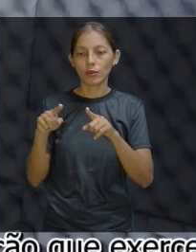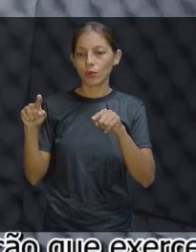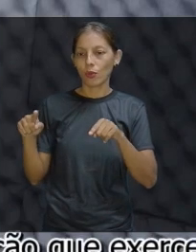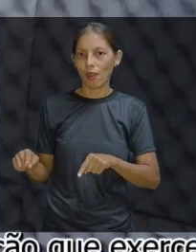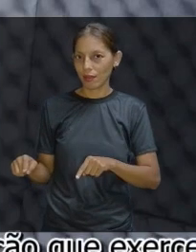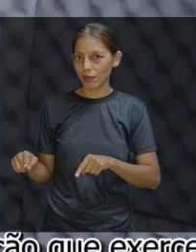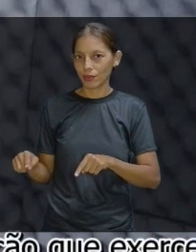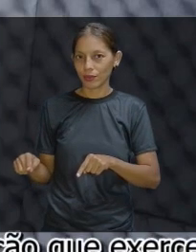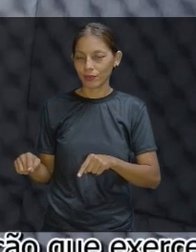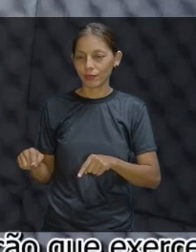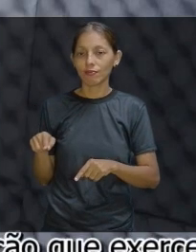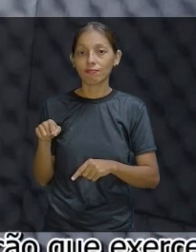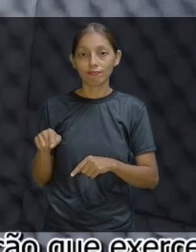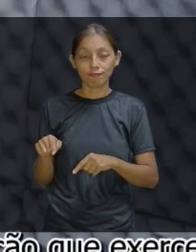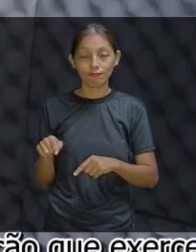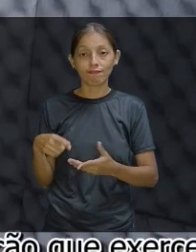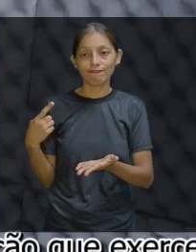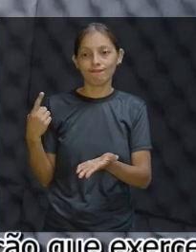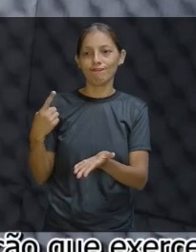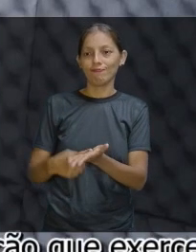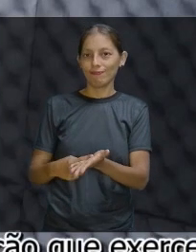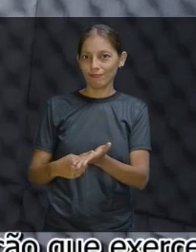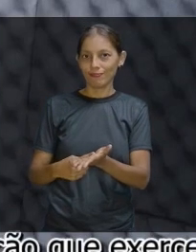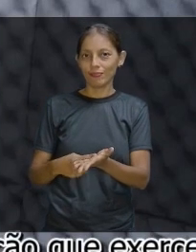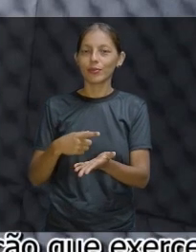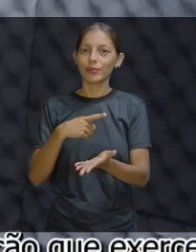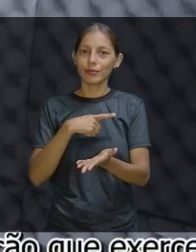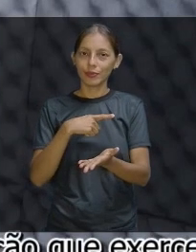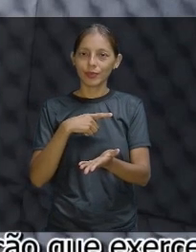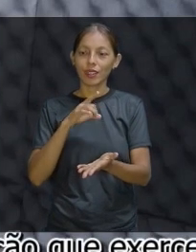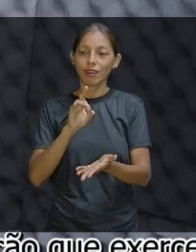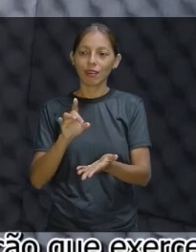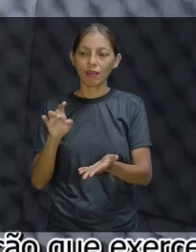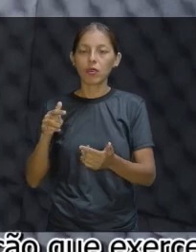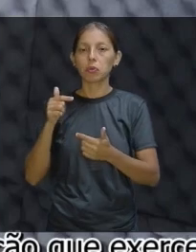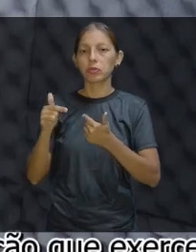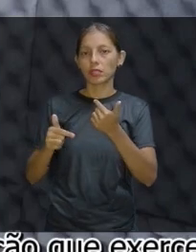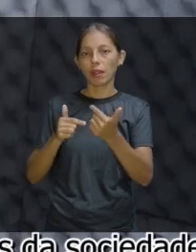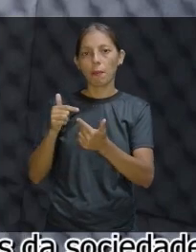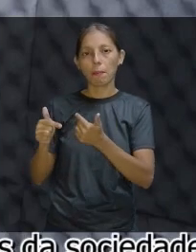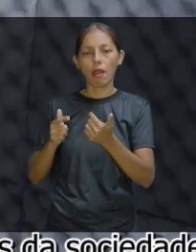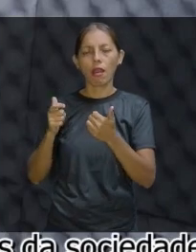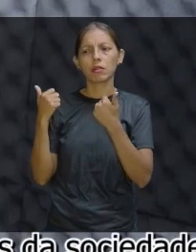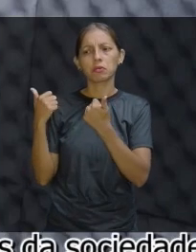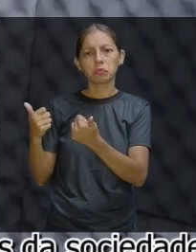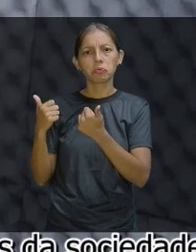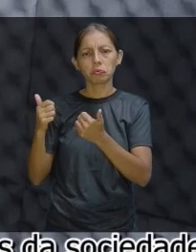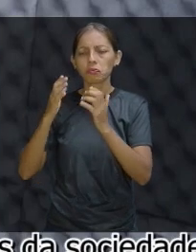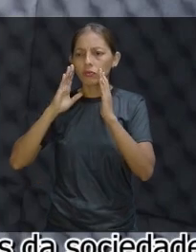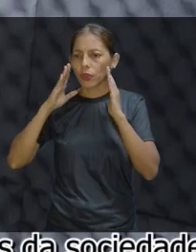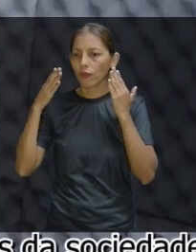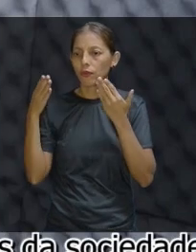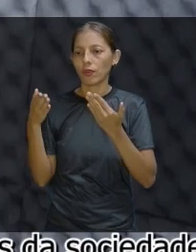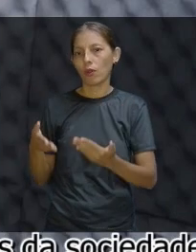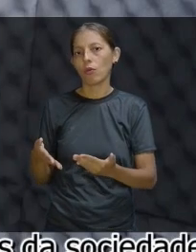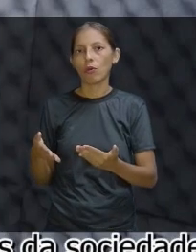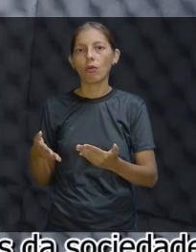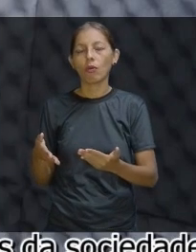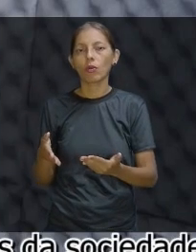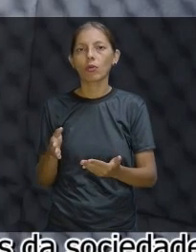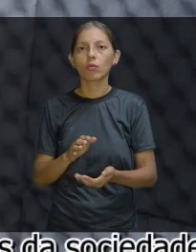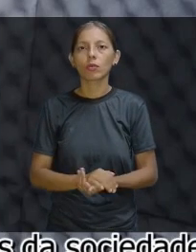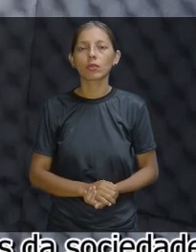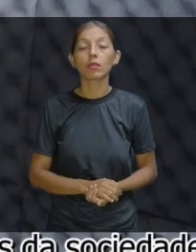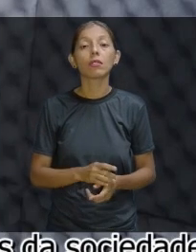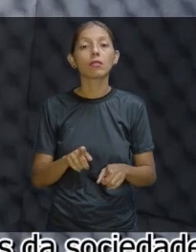que é extremamente Wanderley Terezinha. comprometido com a função que exerce, são pessoas abnegadas, e também todo o apoio